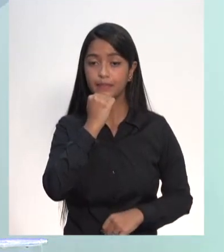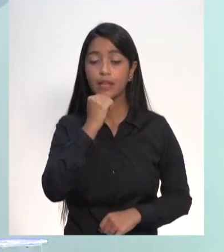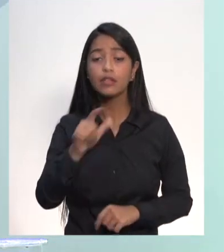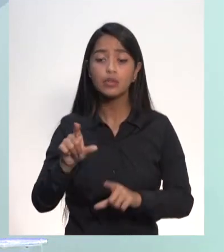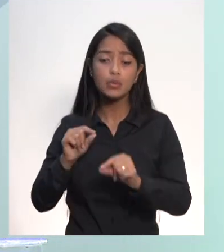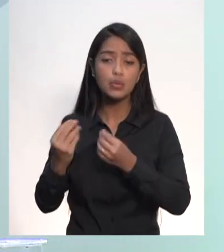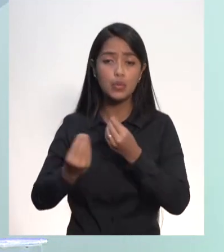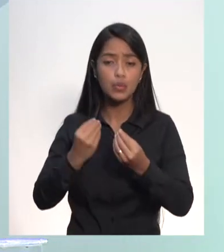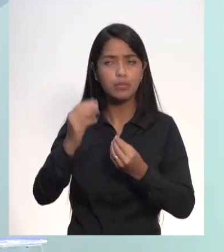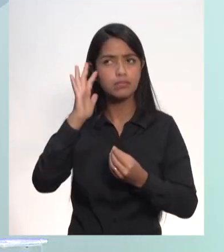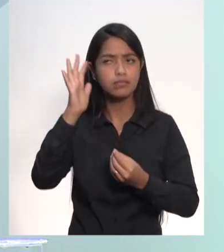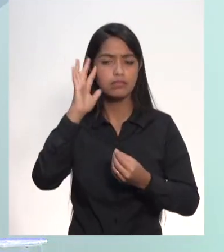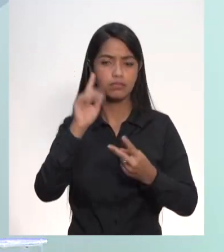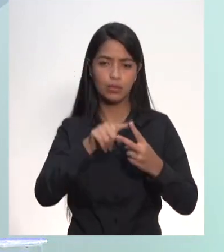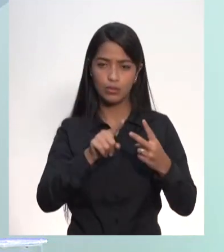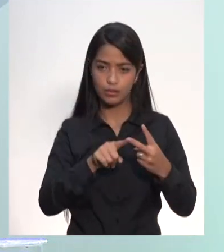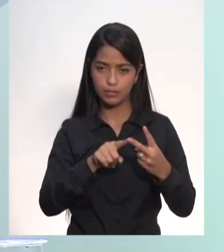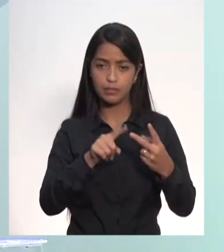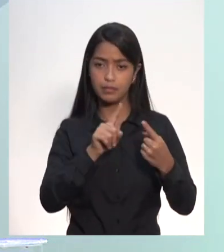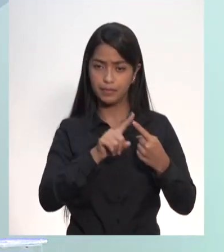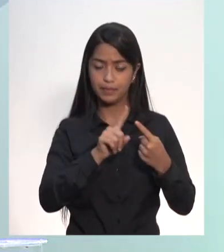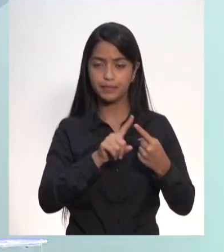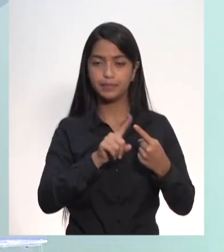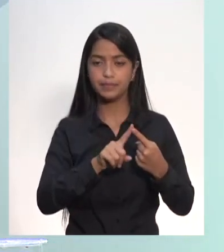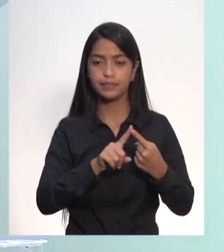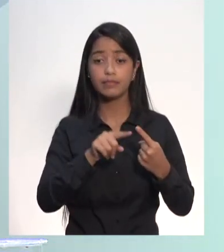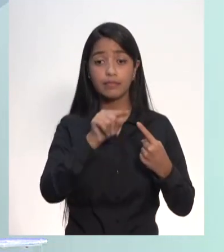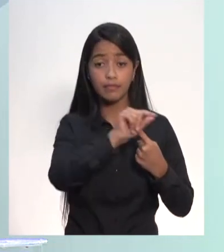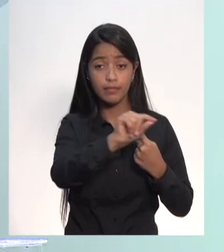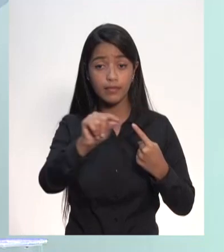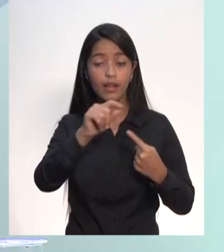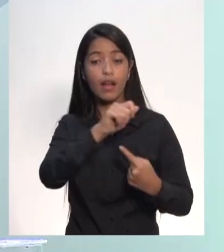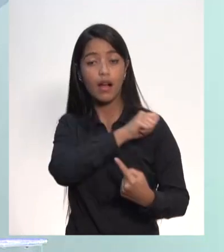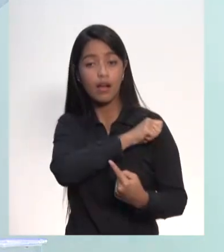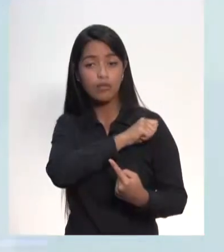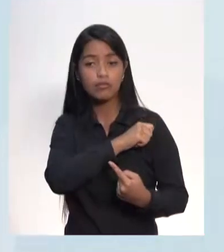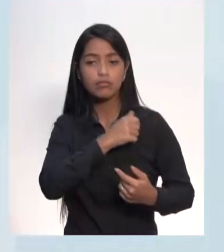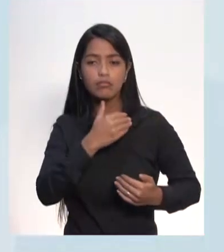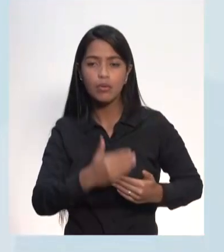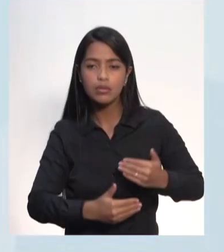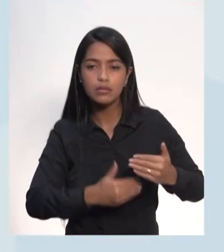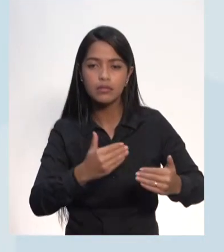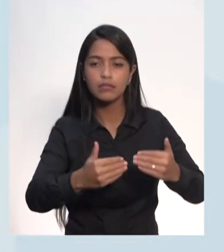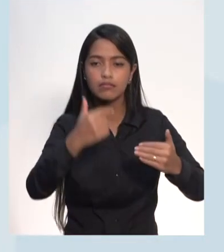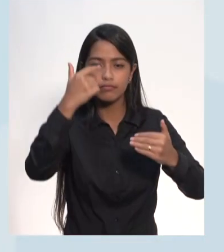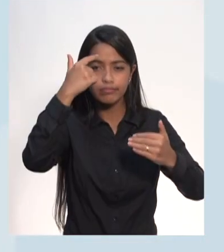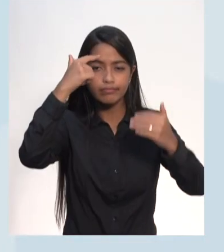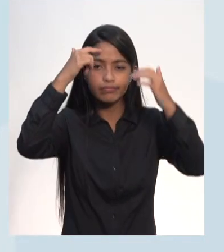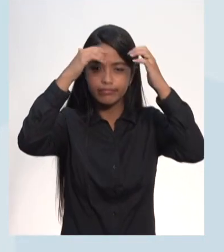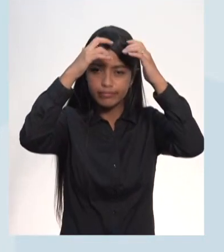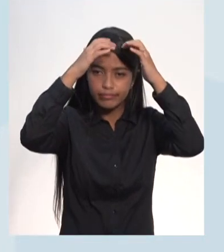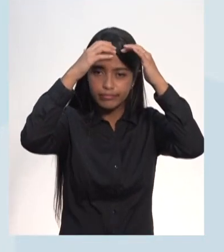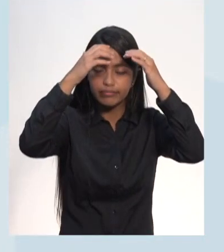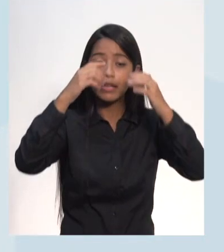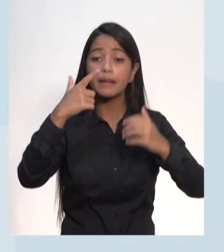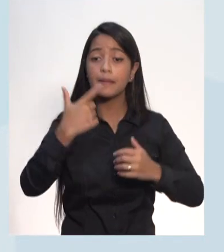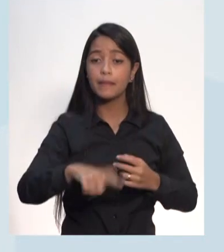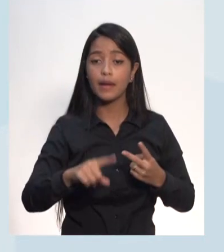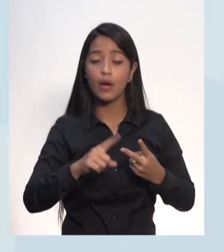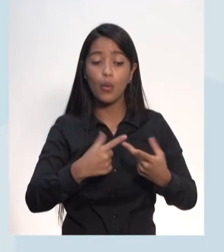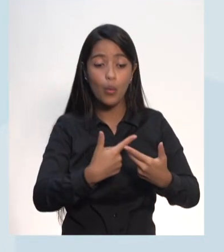fatores. Primeiro, a gente considerou os processos cognitivos e os objetos de conhecimento que são essenciais